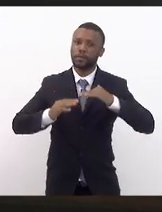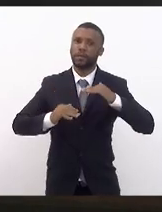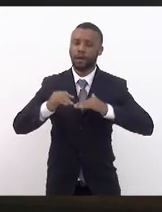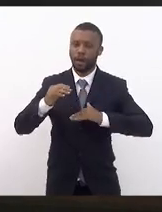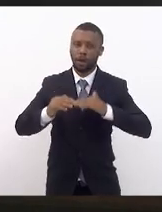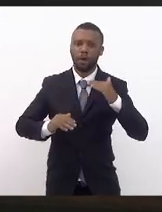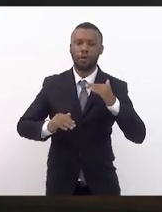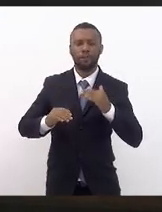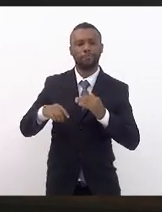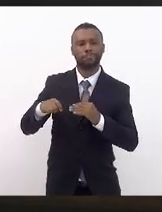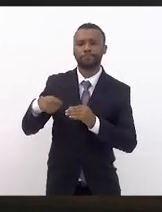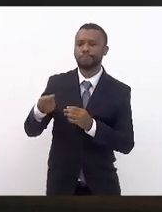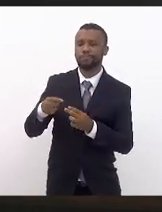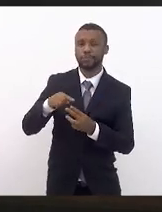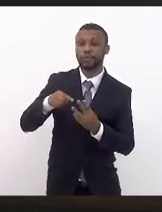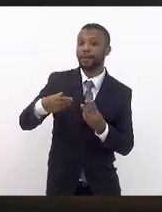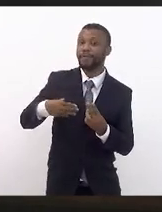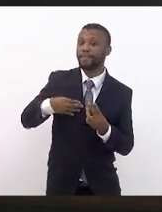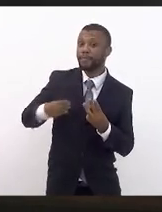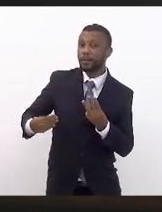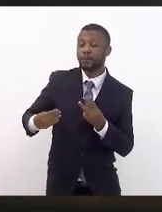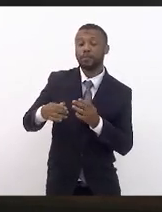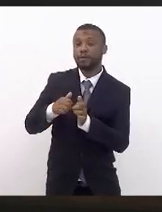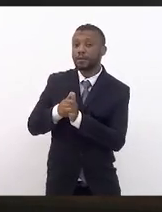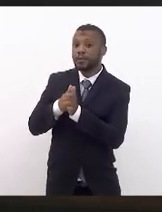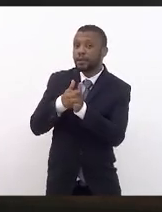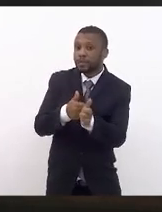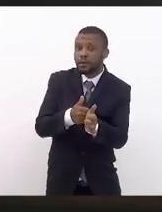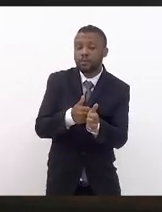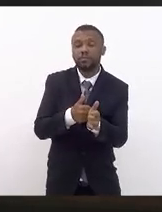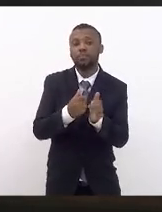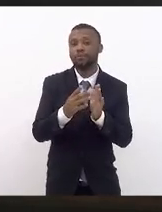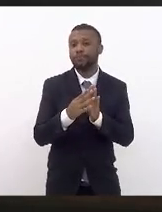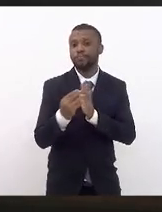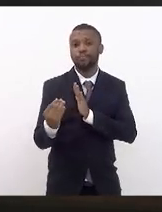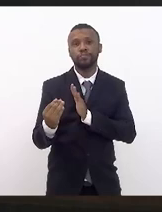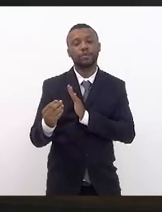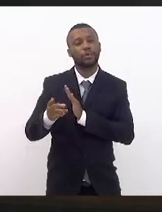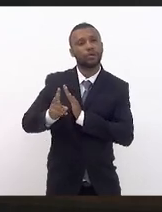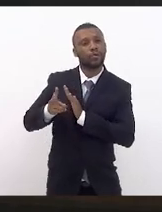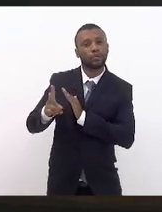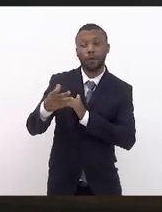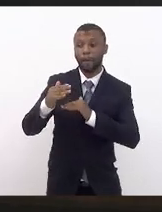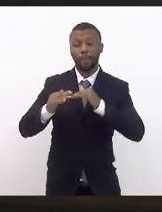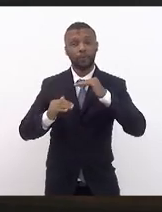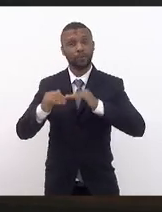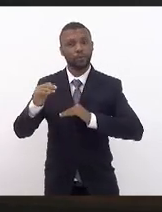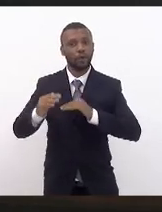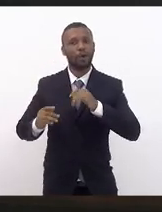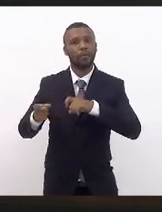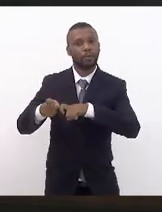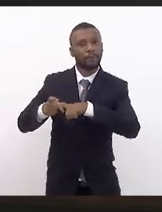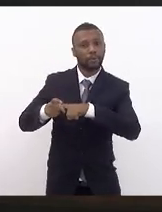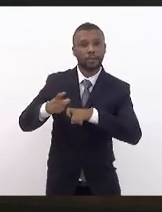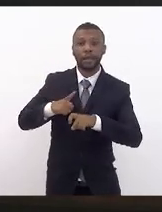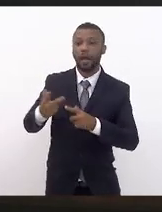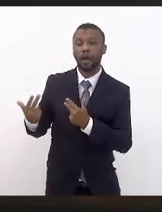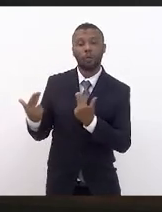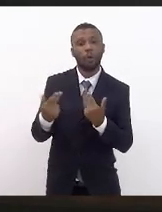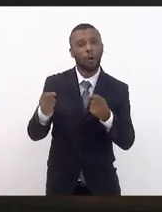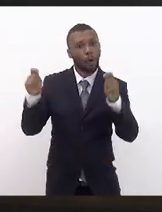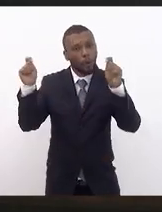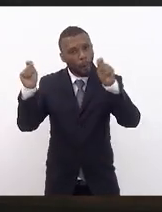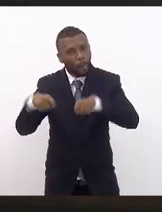três filhos que seguiram seu exemplo e se firmaram na medicina com igual competência